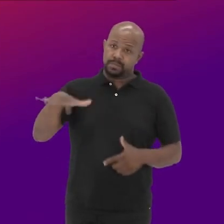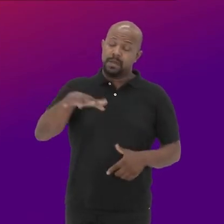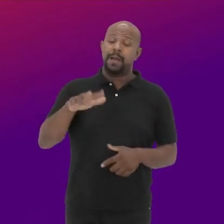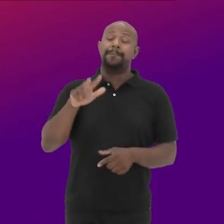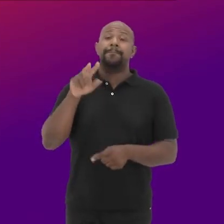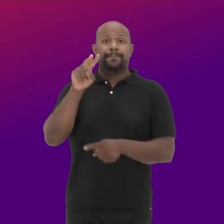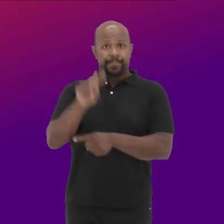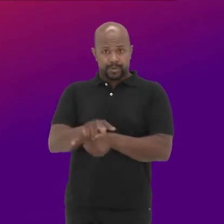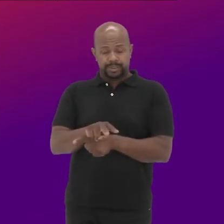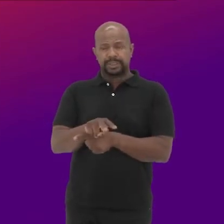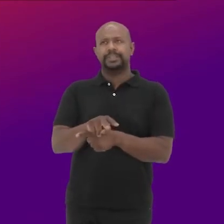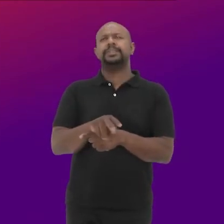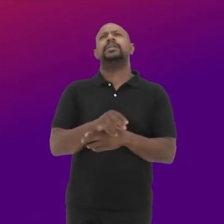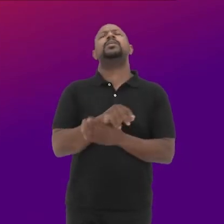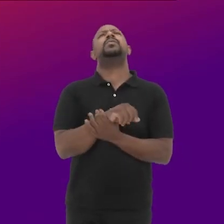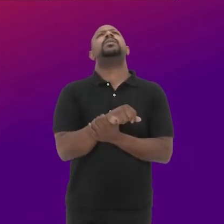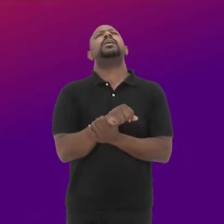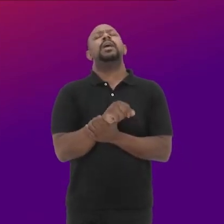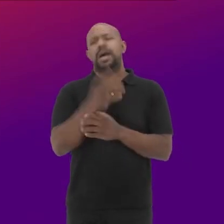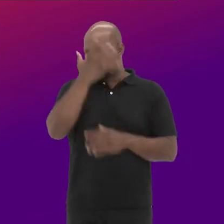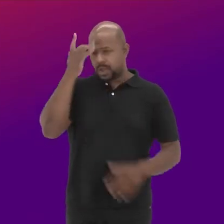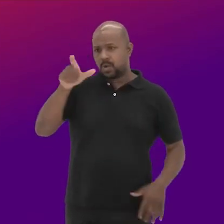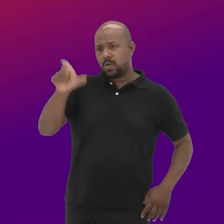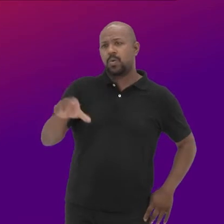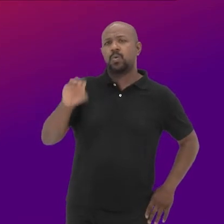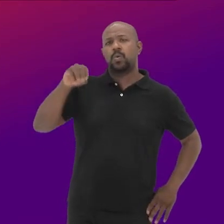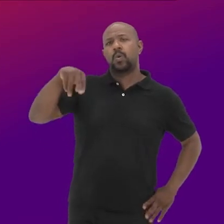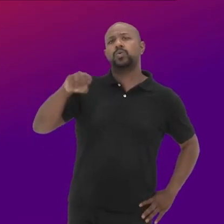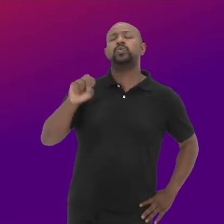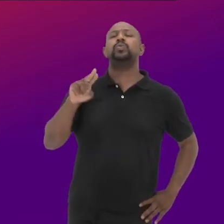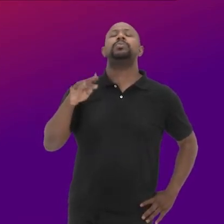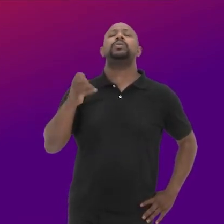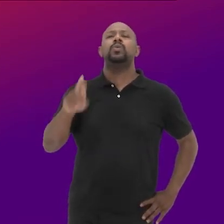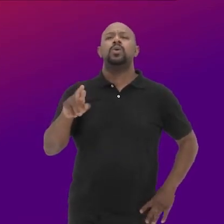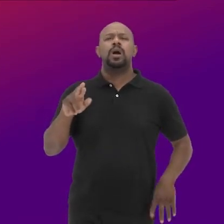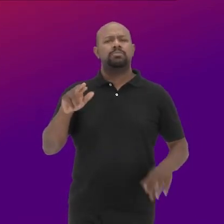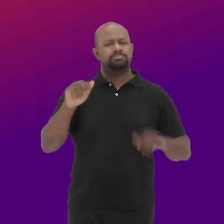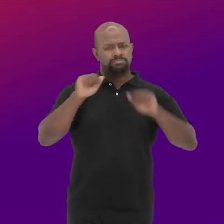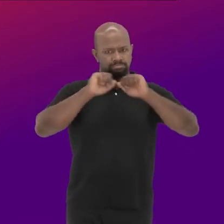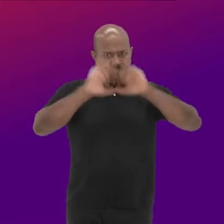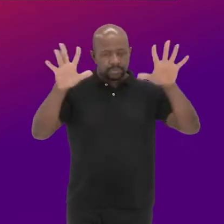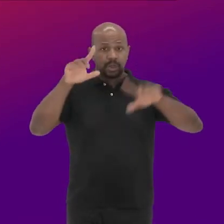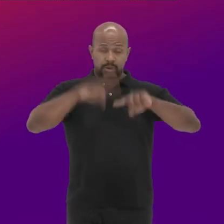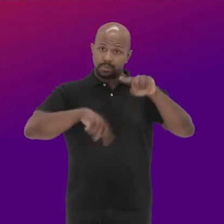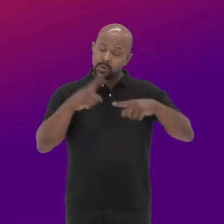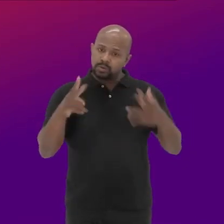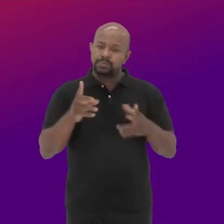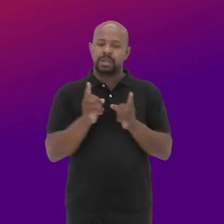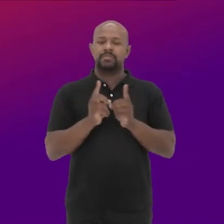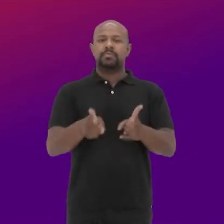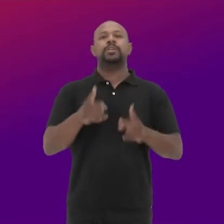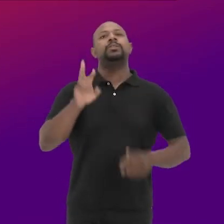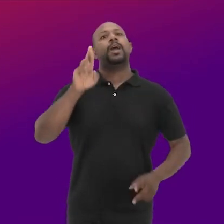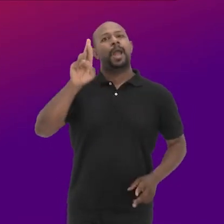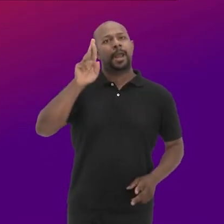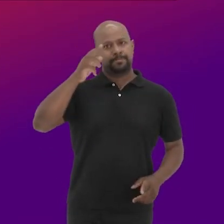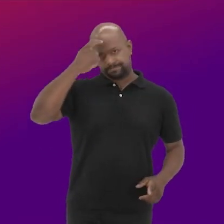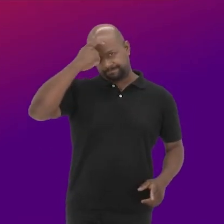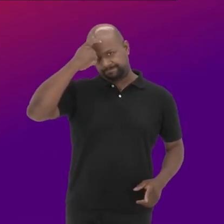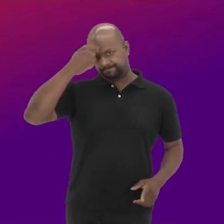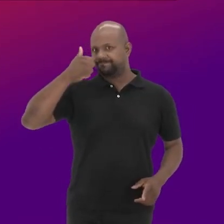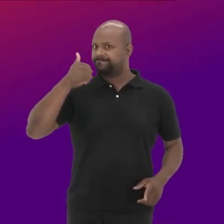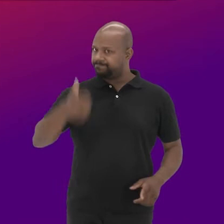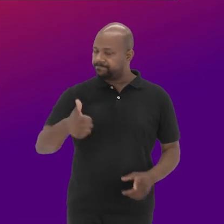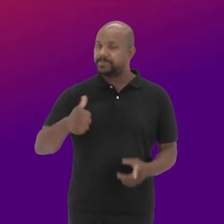questão da proteção ao consumidor, a transparência dos produtos para que seja uma venda